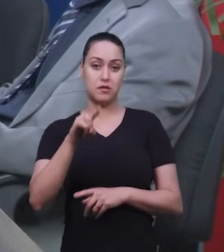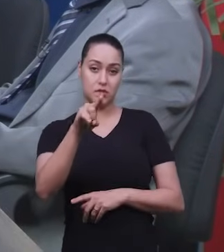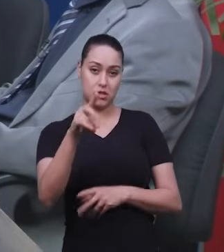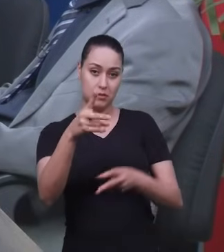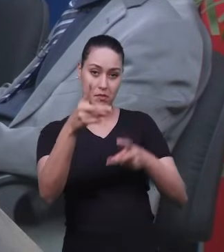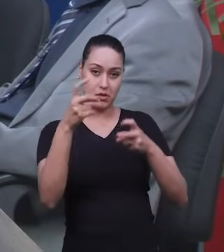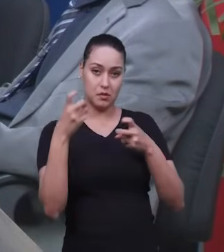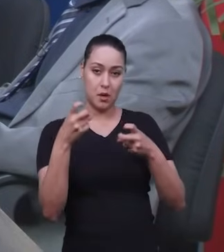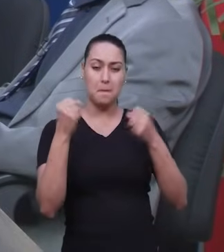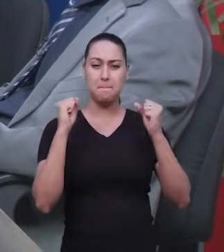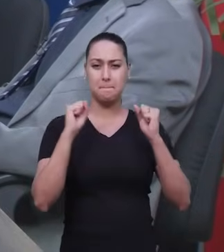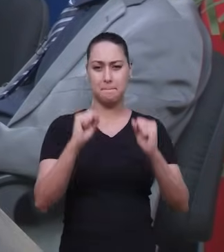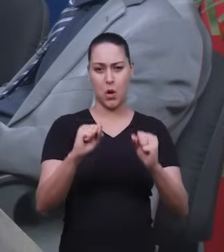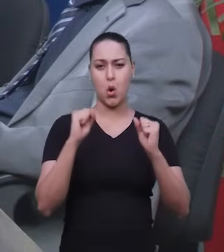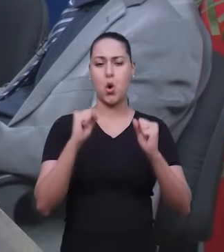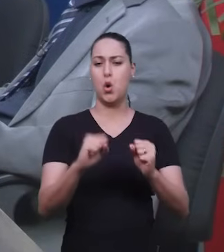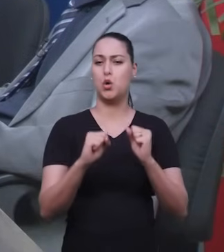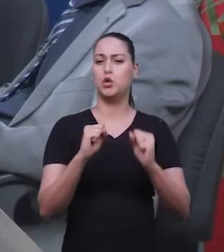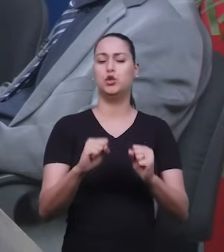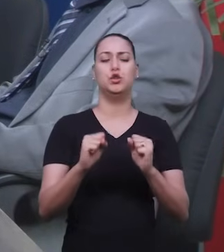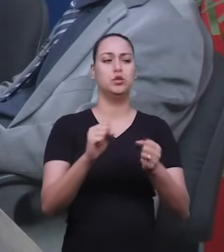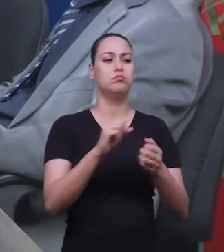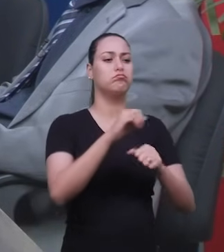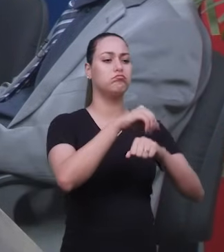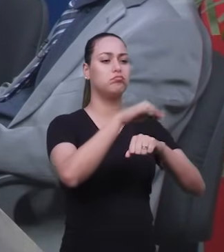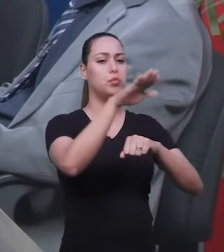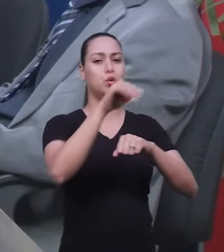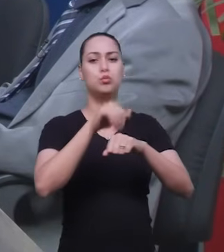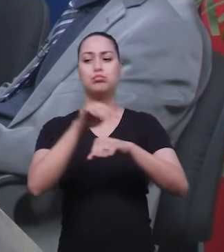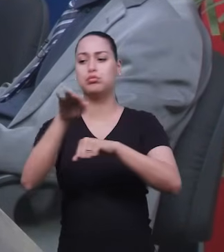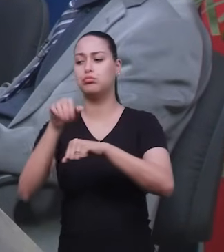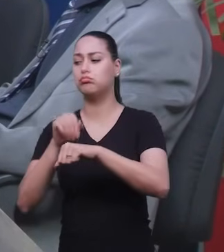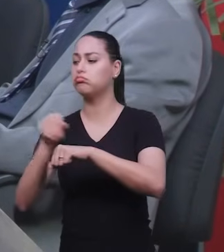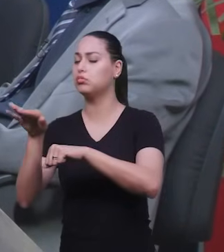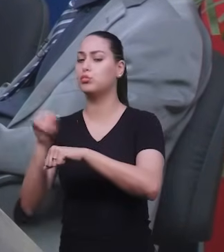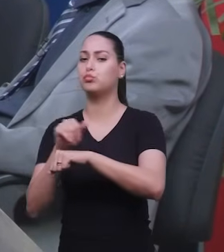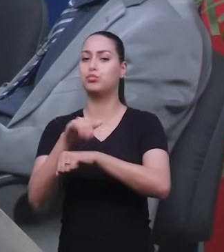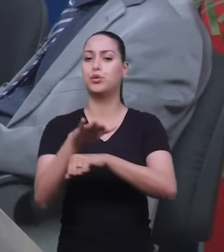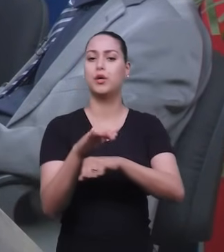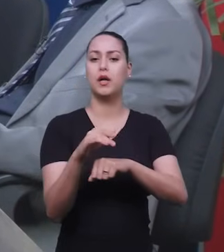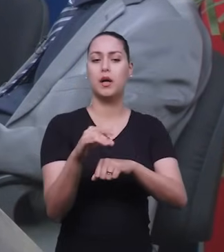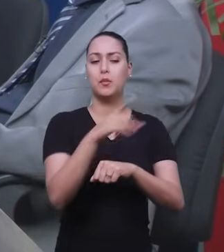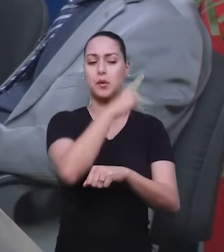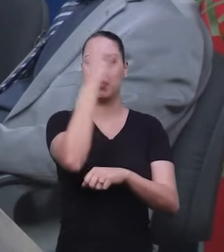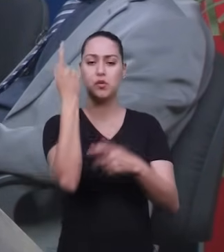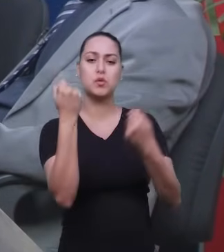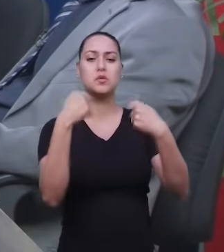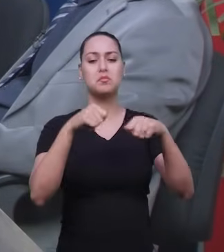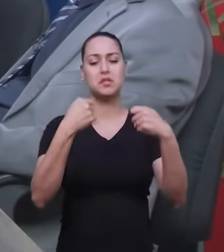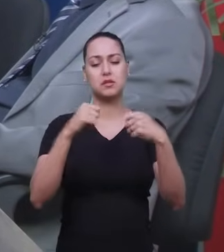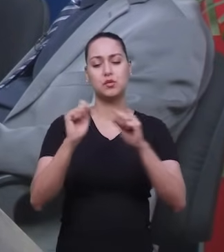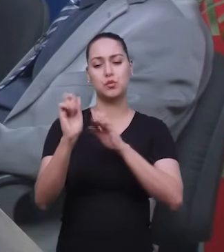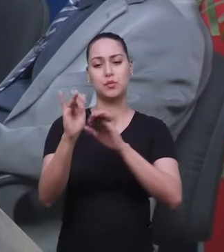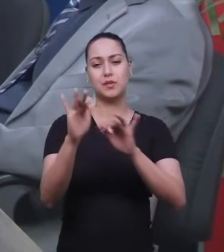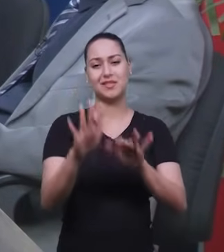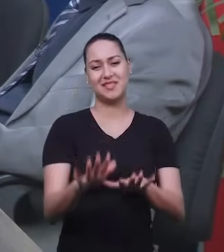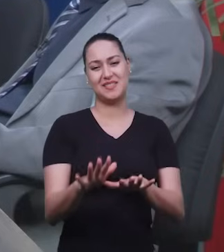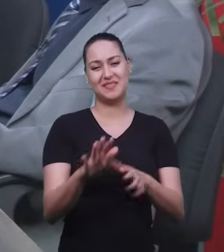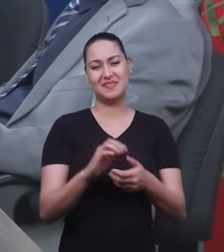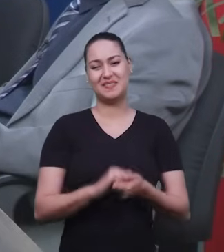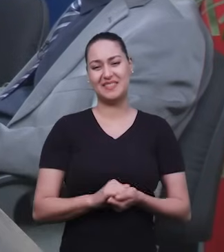que podem indicar esse número para pessoas necessitadas. Que Amém. O Senhor